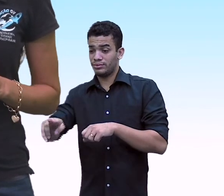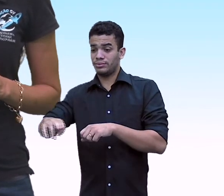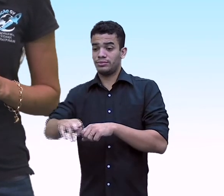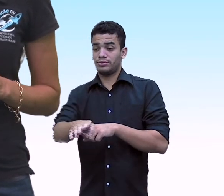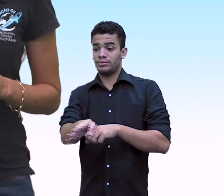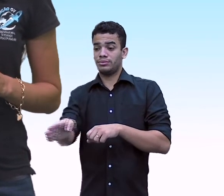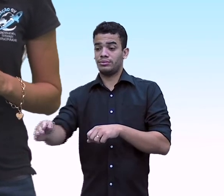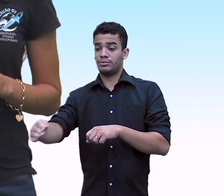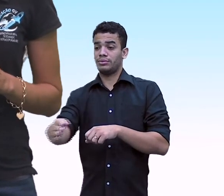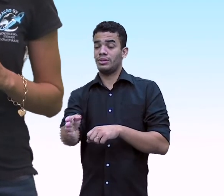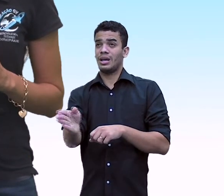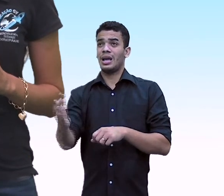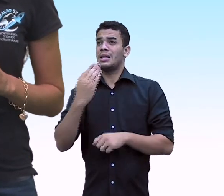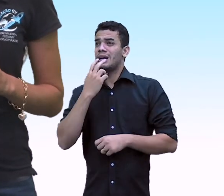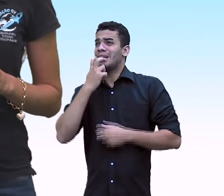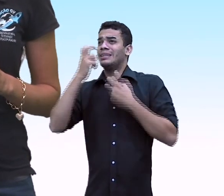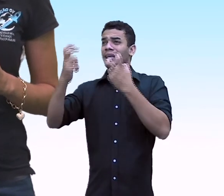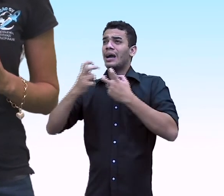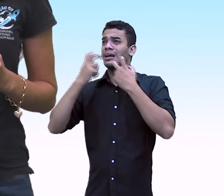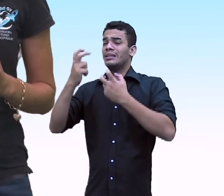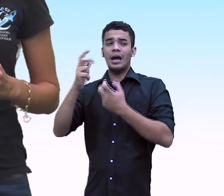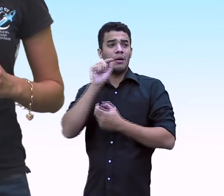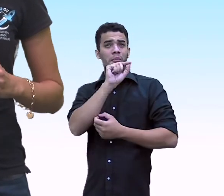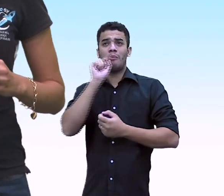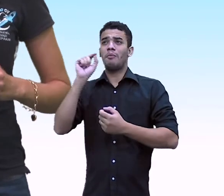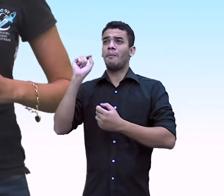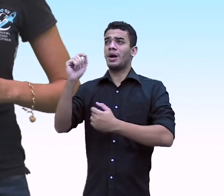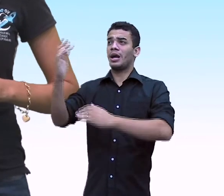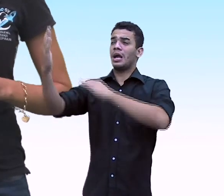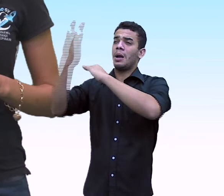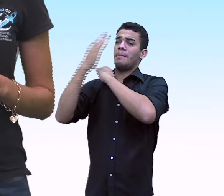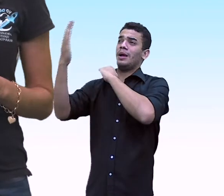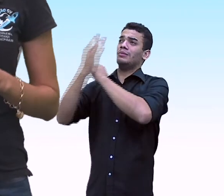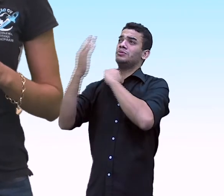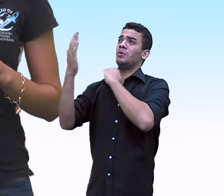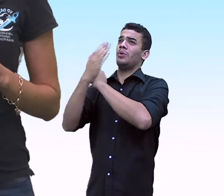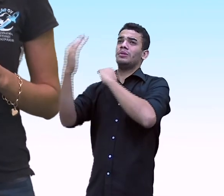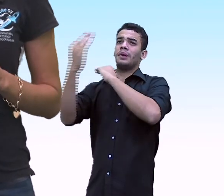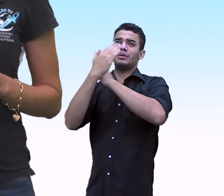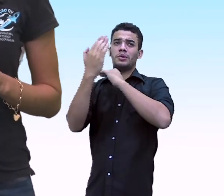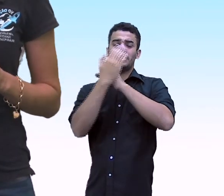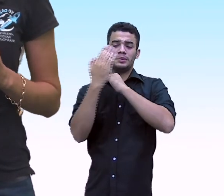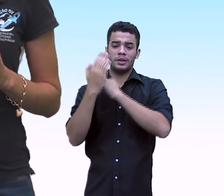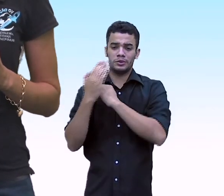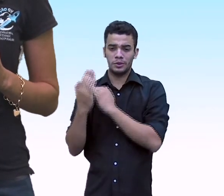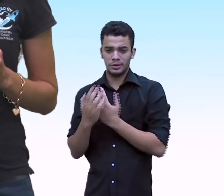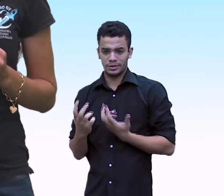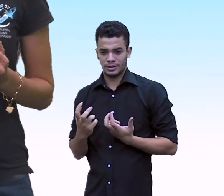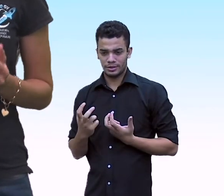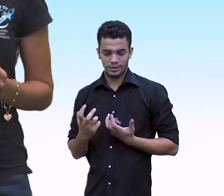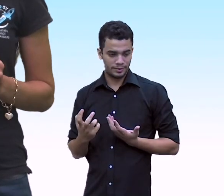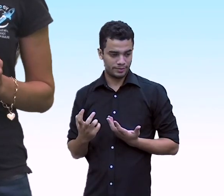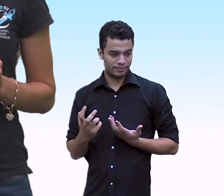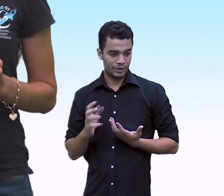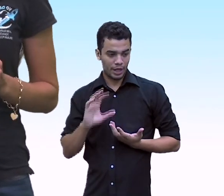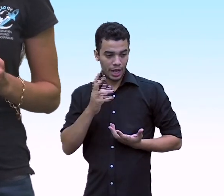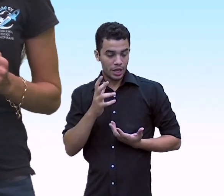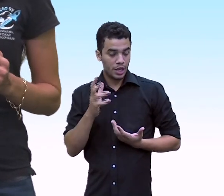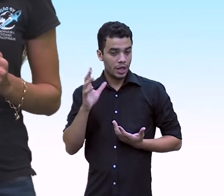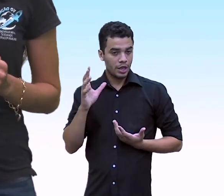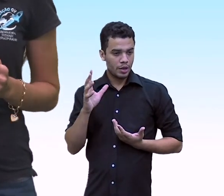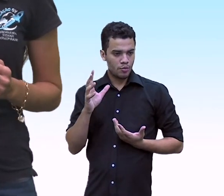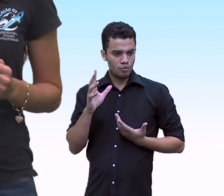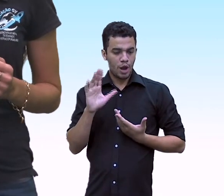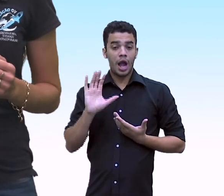Gritava ela, debatendo-se. Por favor, alguém me ajude! Uma pomba